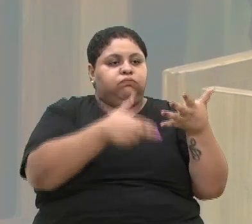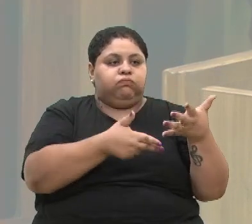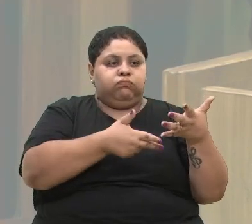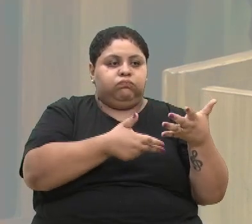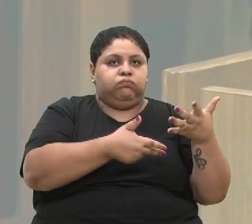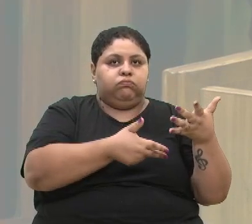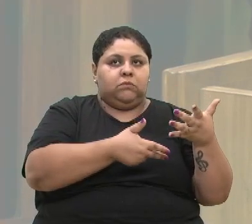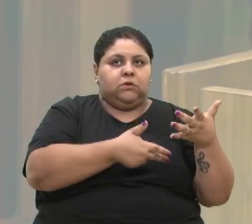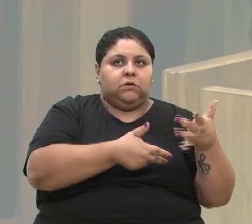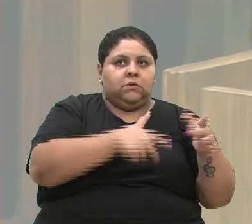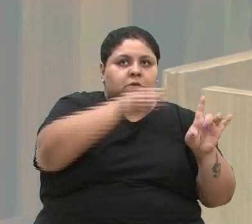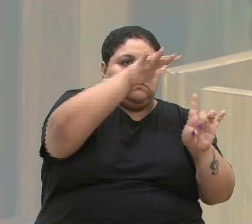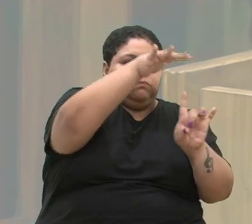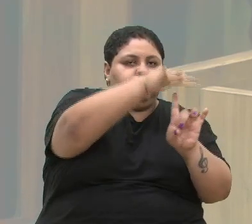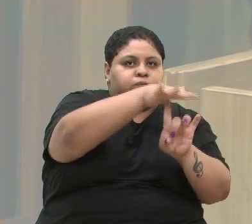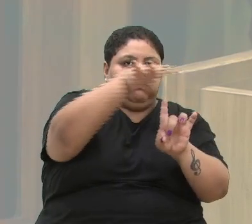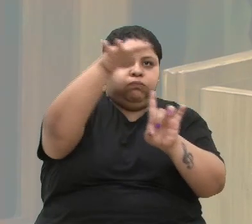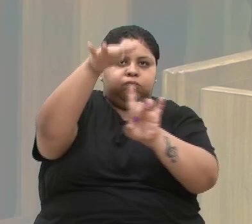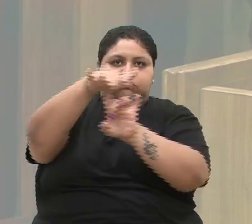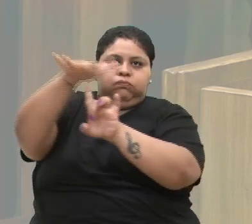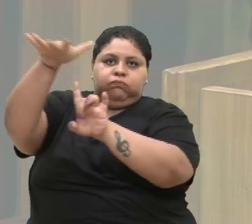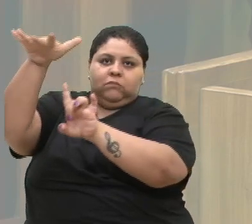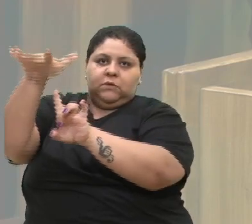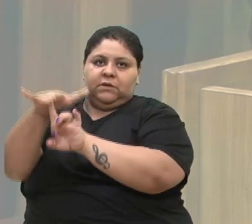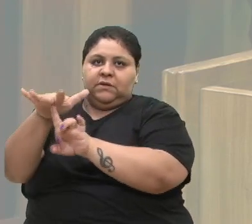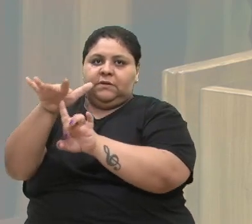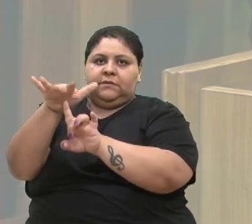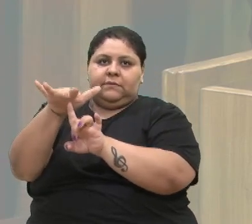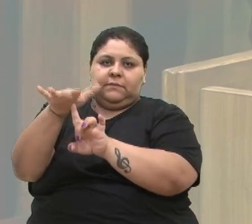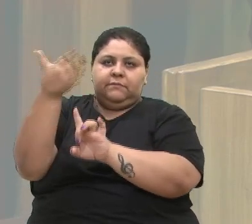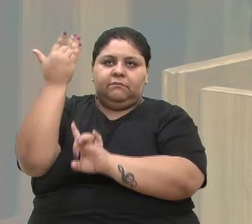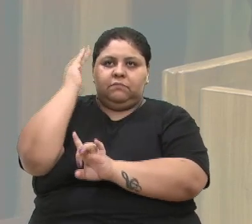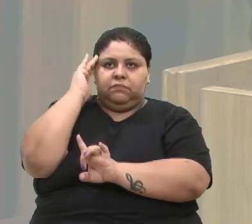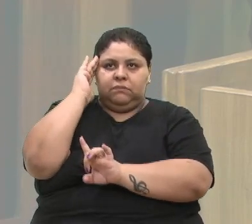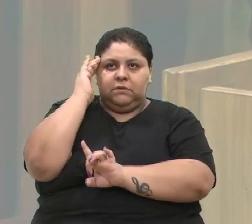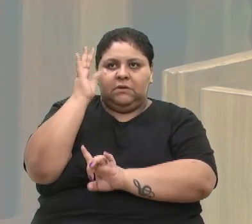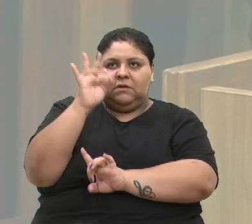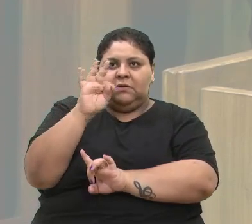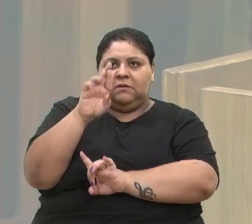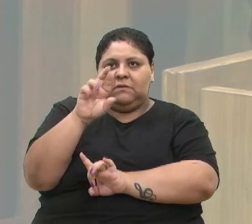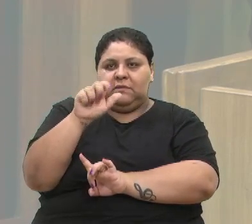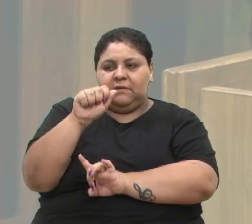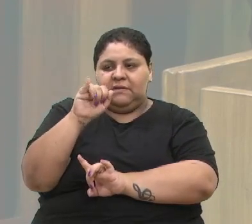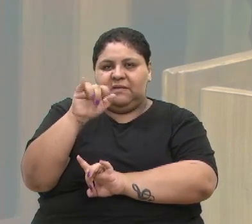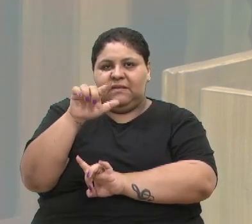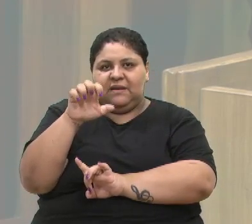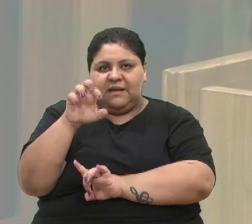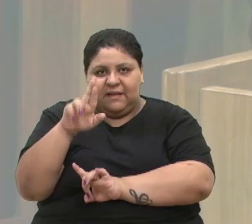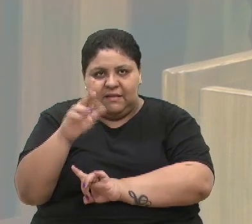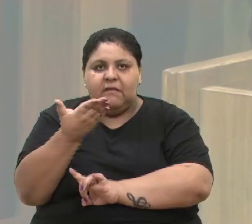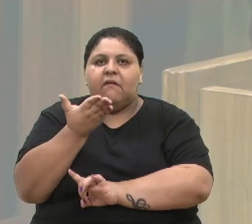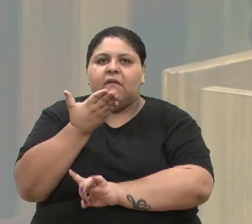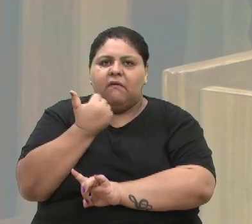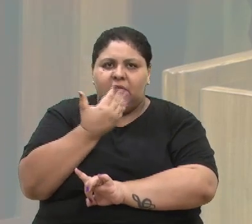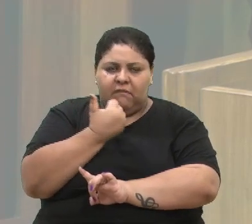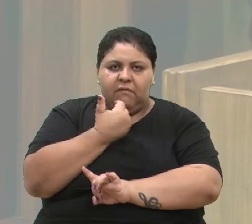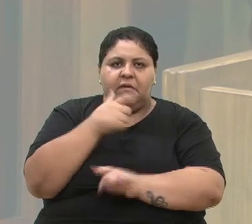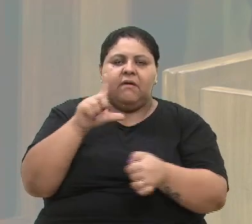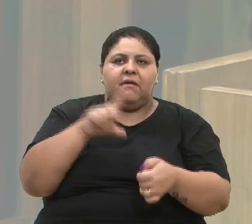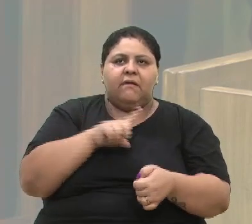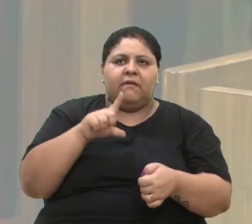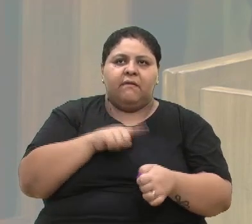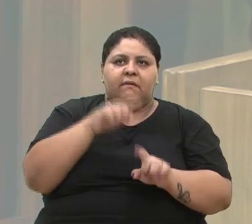para poder fazer naquela alimentação artesanal, onde você pode chegar ali. Também temos uma feira